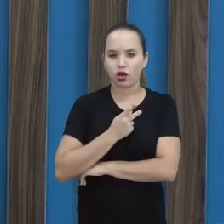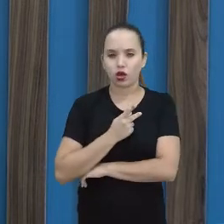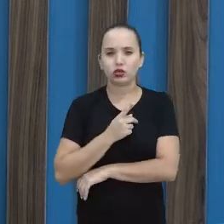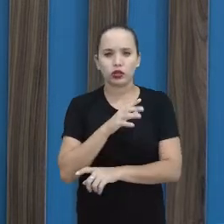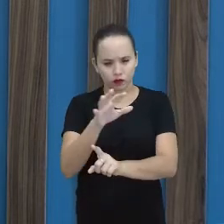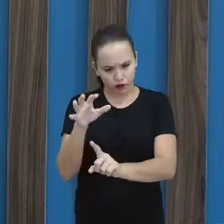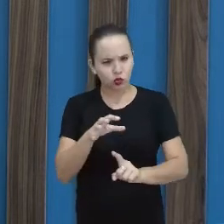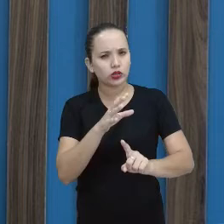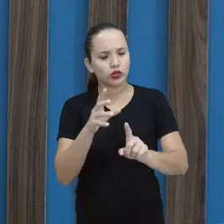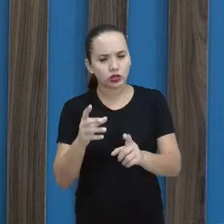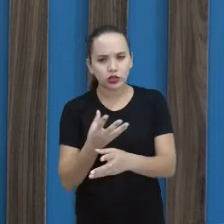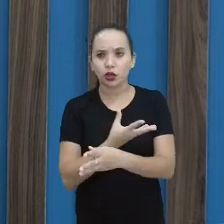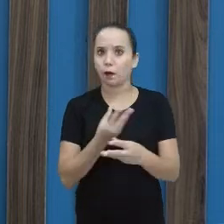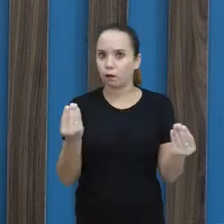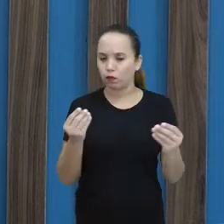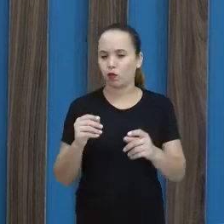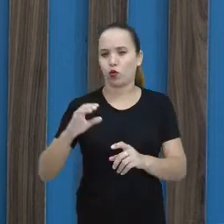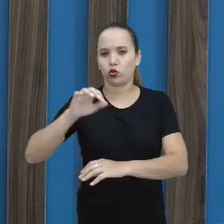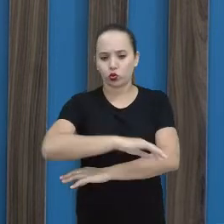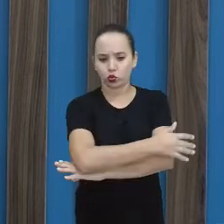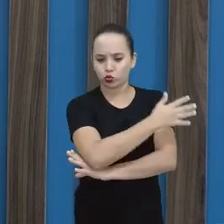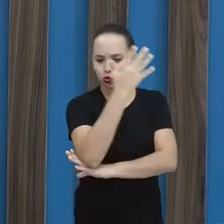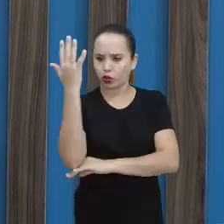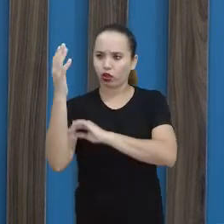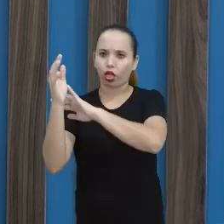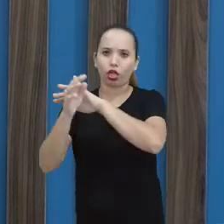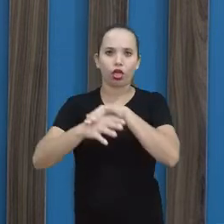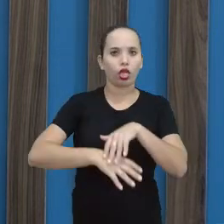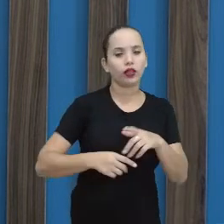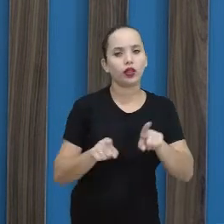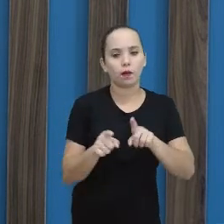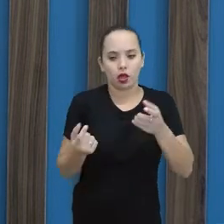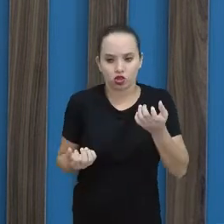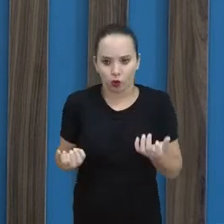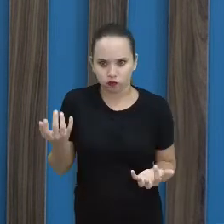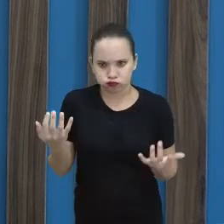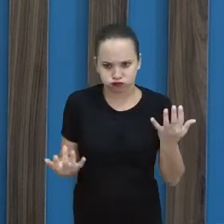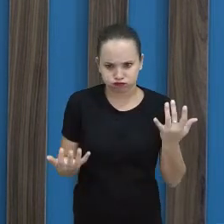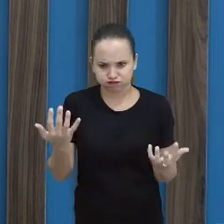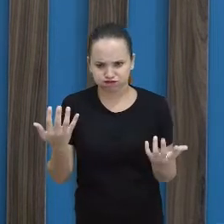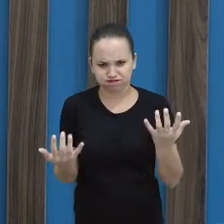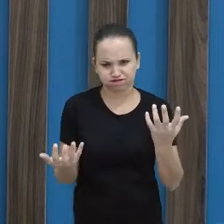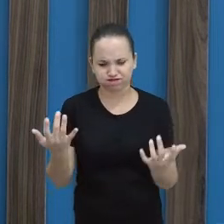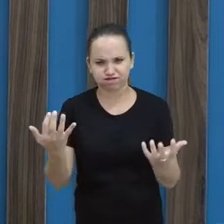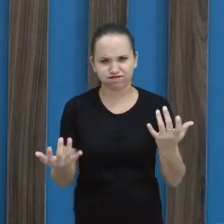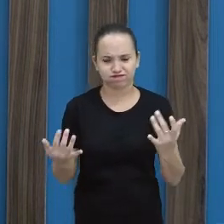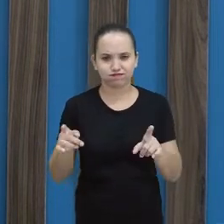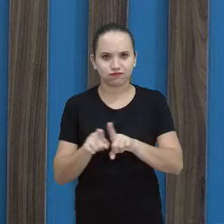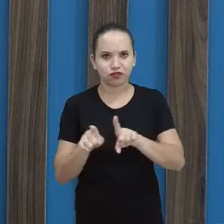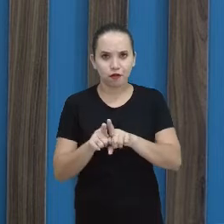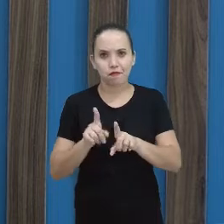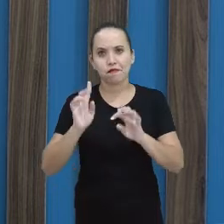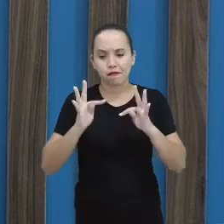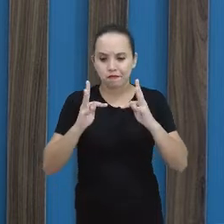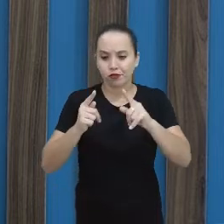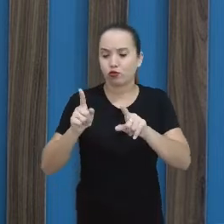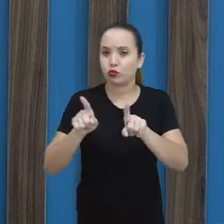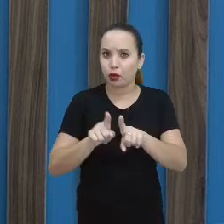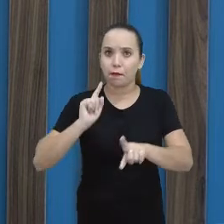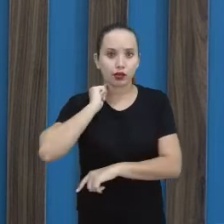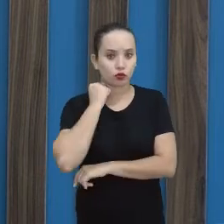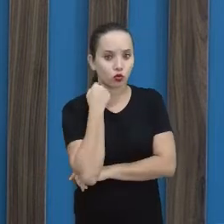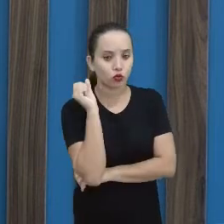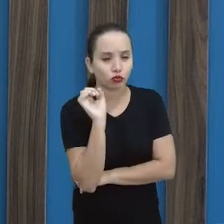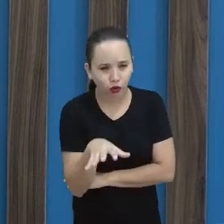do desmatamento, das queimadas, né? E aí afeta totalmente, fora a questão da poluição. Isso. Então, a gente tem